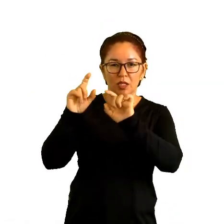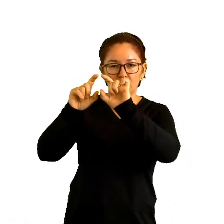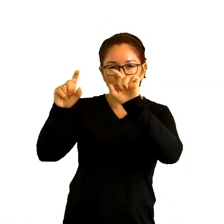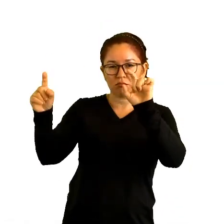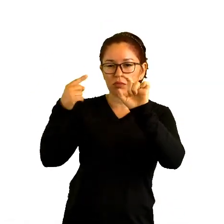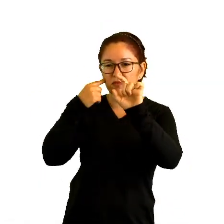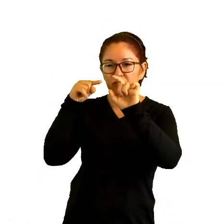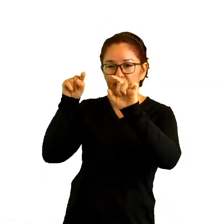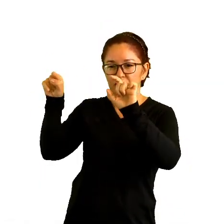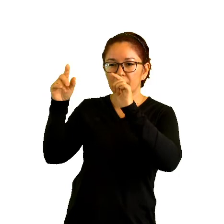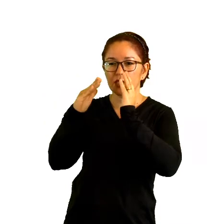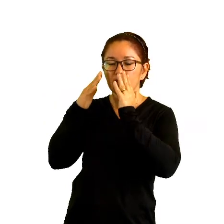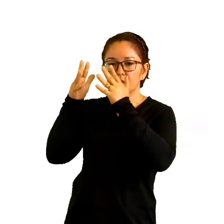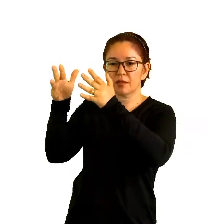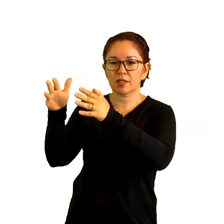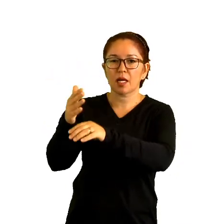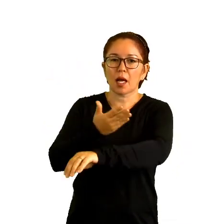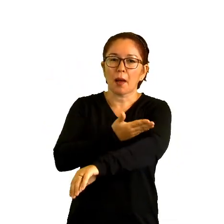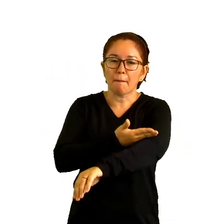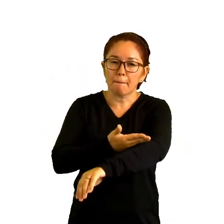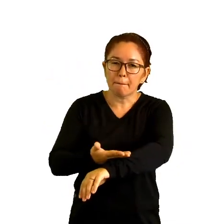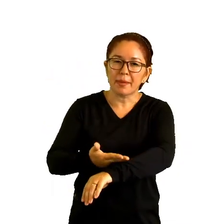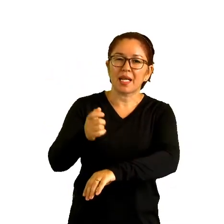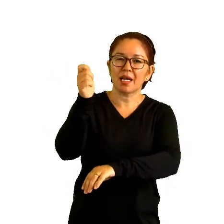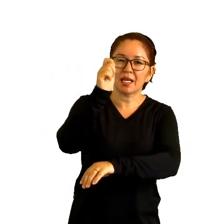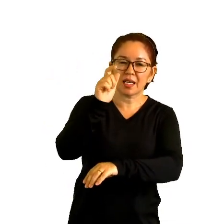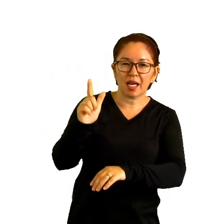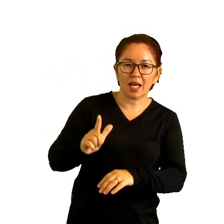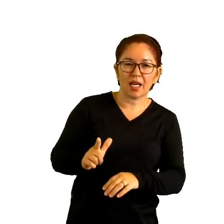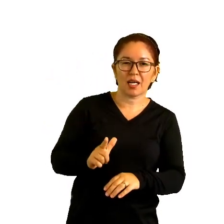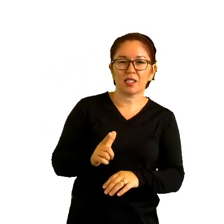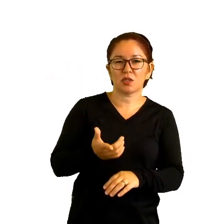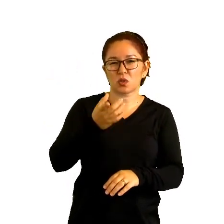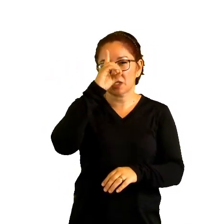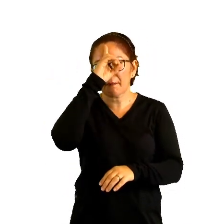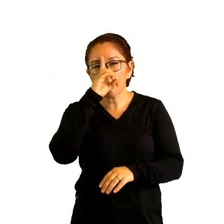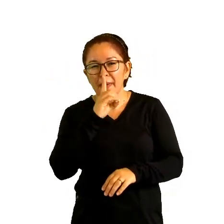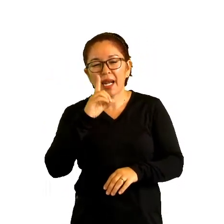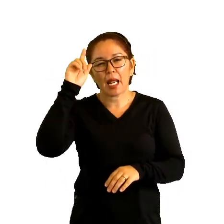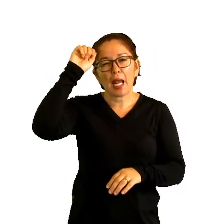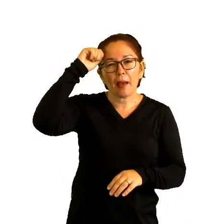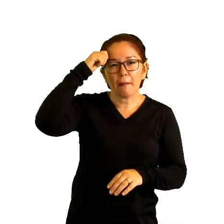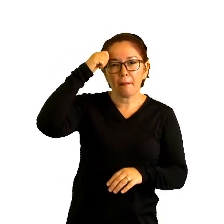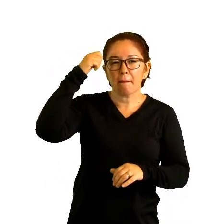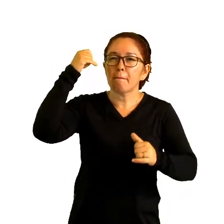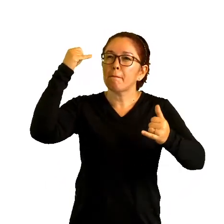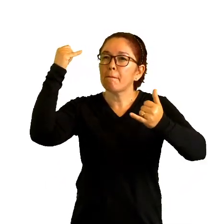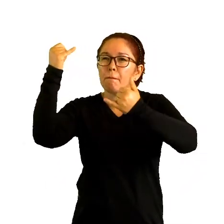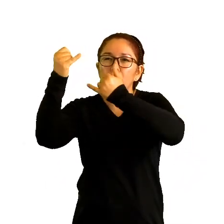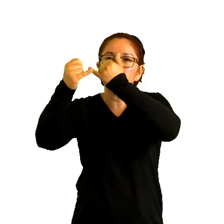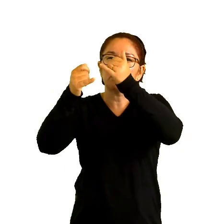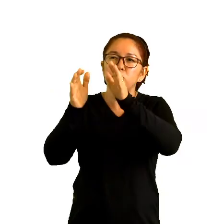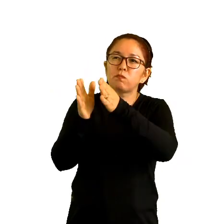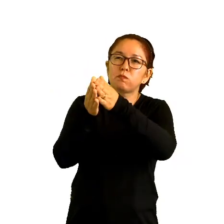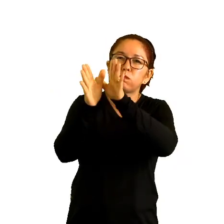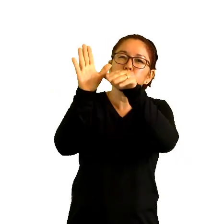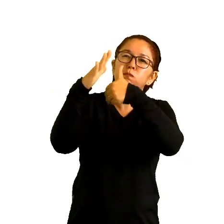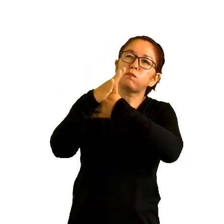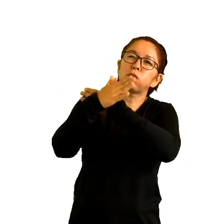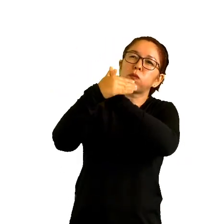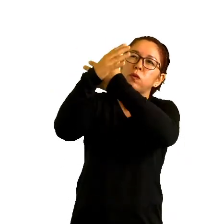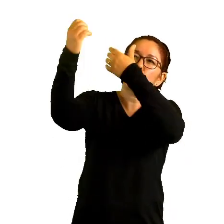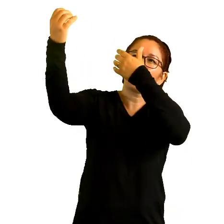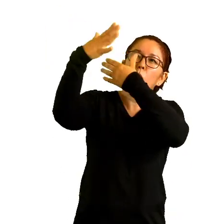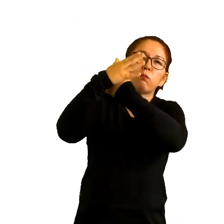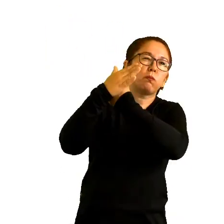poema. Brancas, azuis, amarelas e pretas brincam na luz as belas